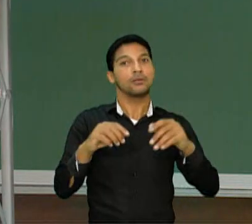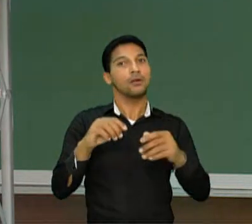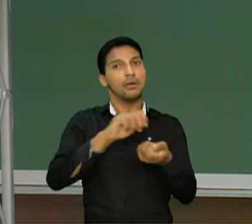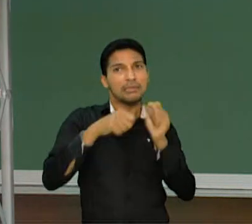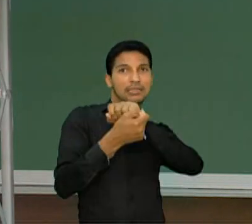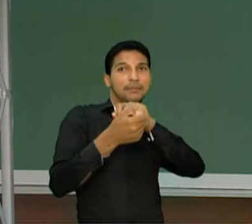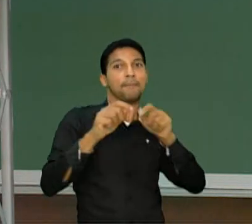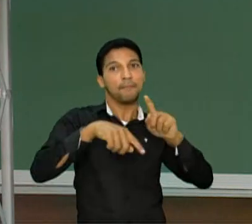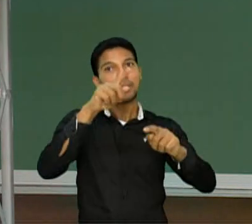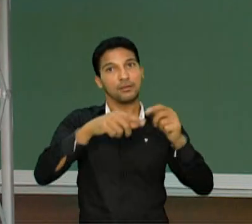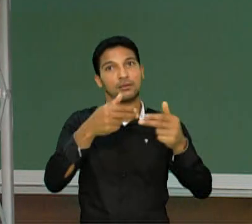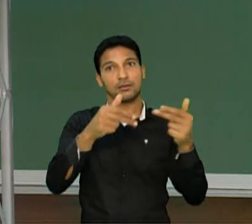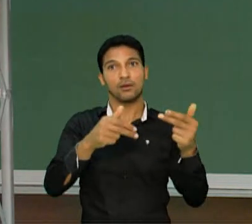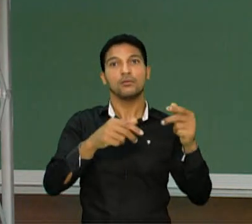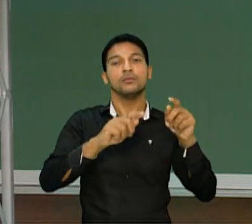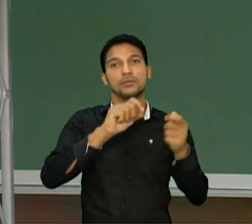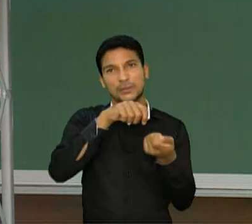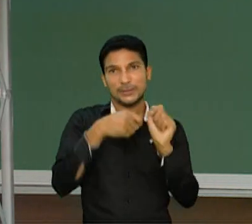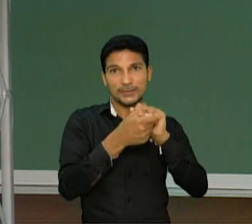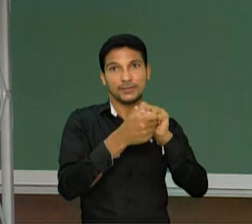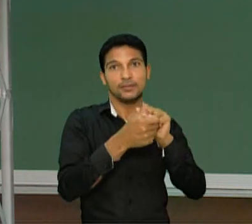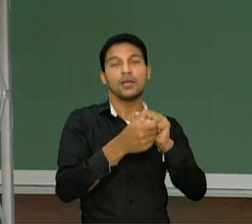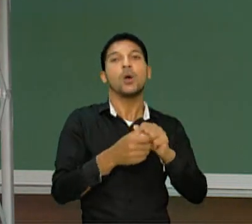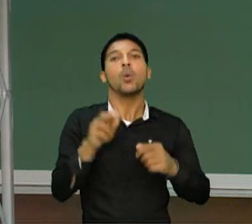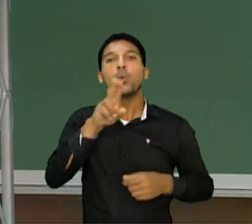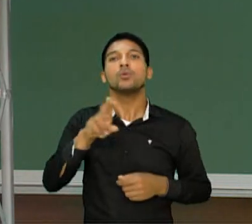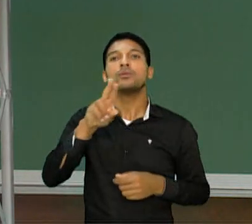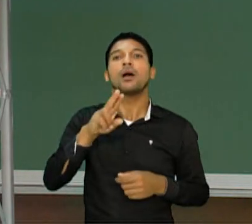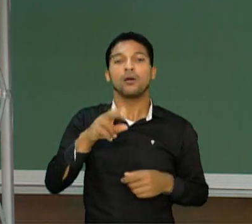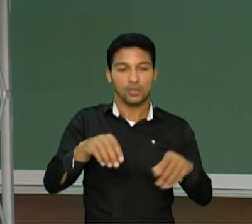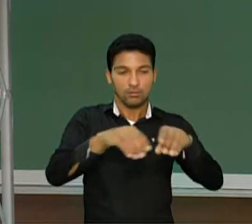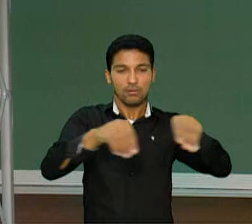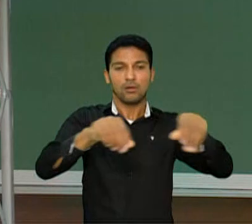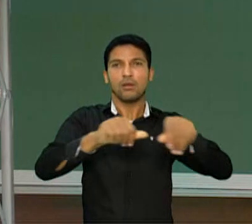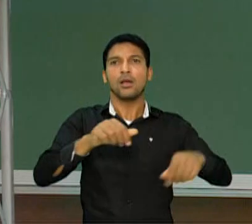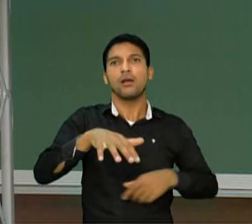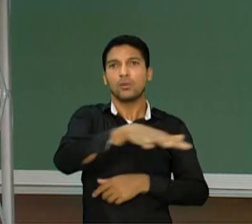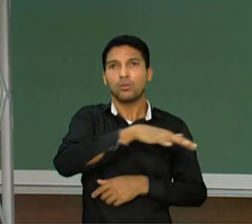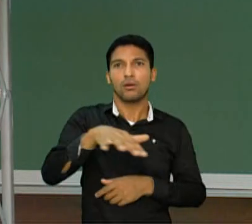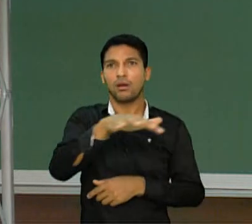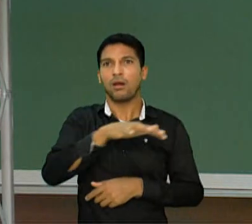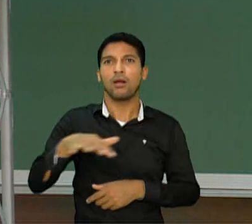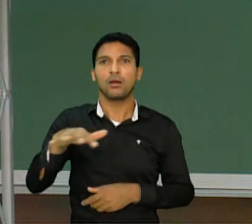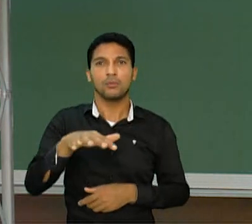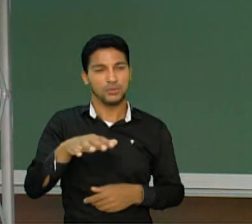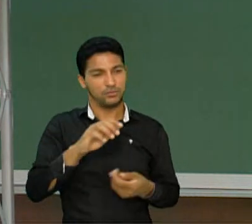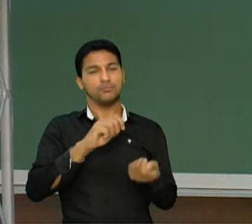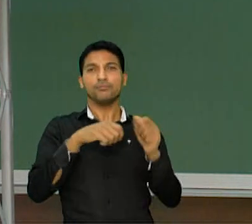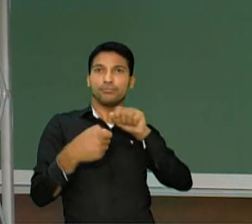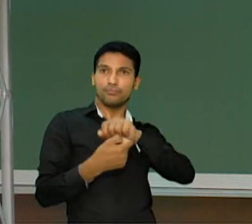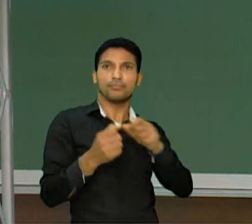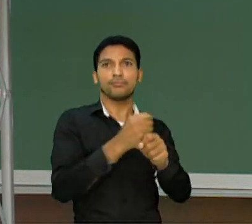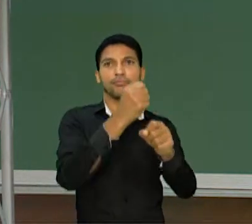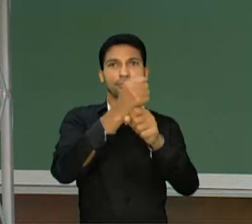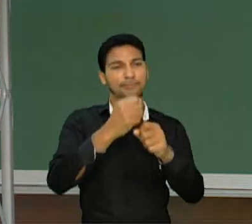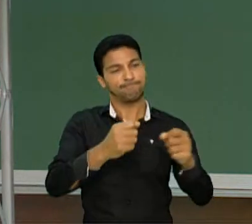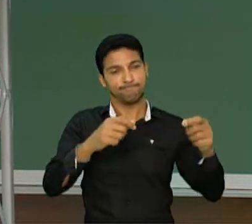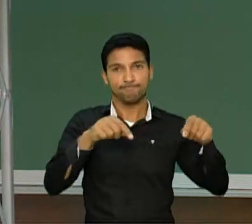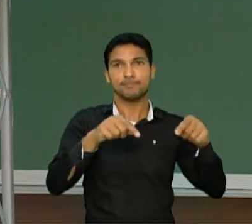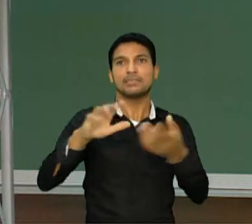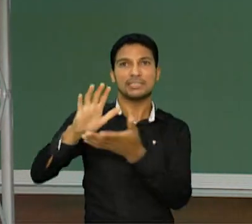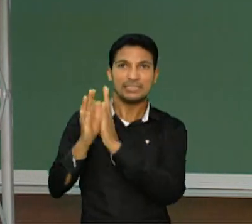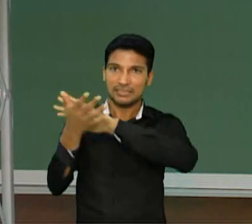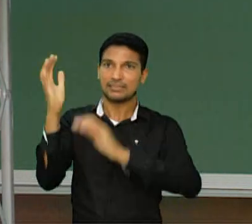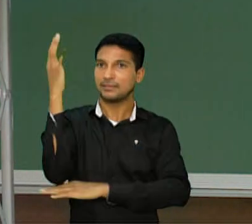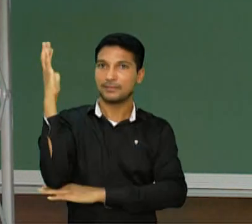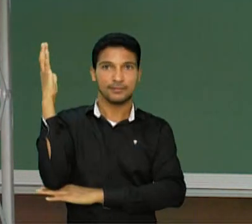Então, novamente, é a utilização correta, o incentivo da utilização e a prática de separação do lixo. E na letra